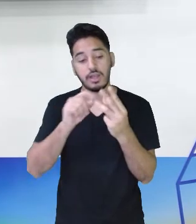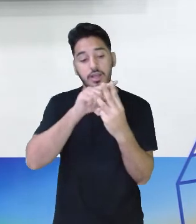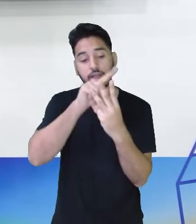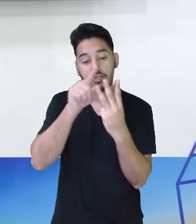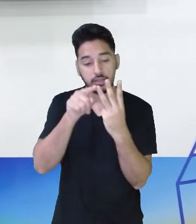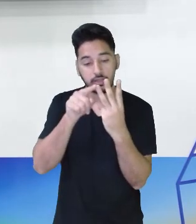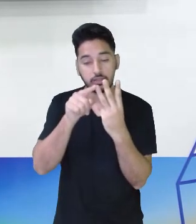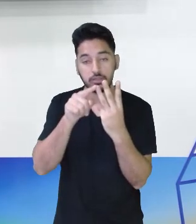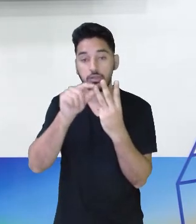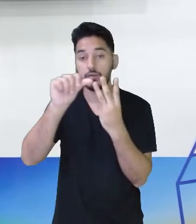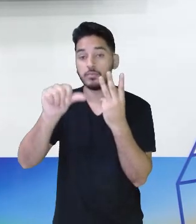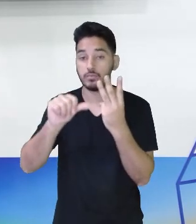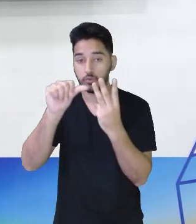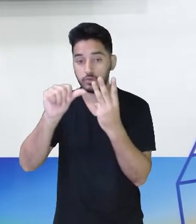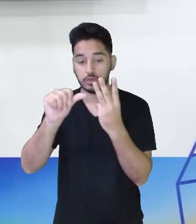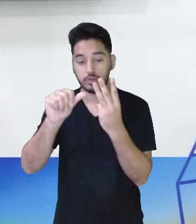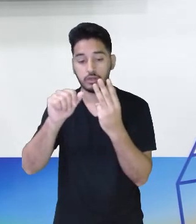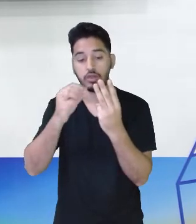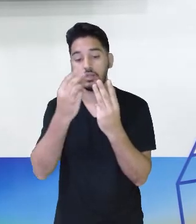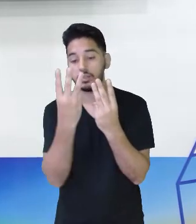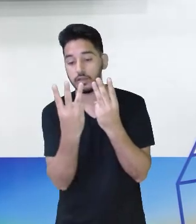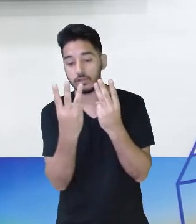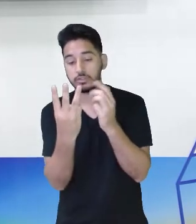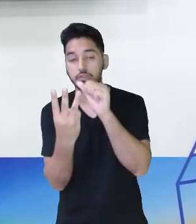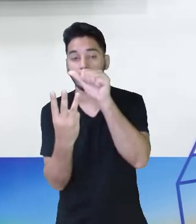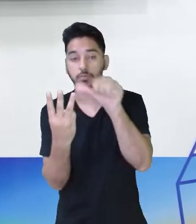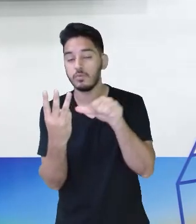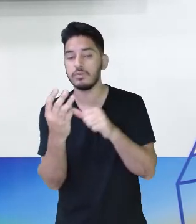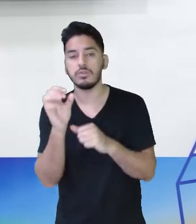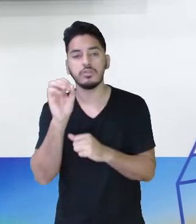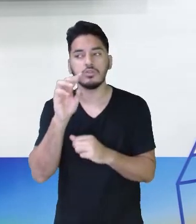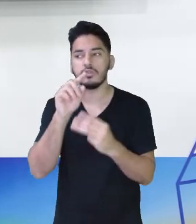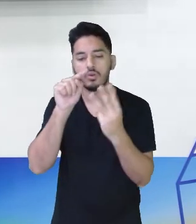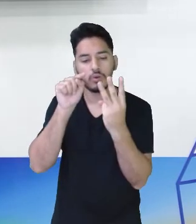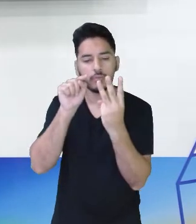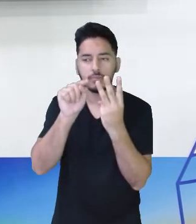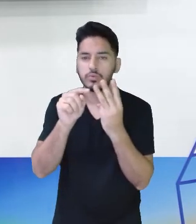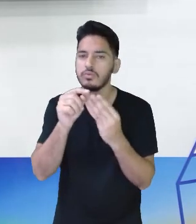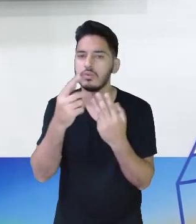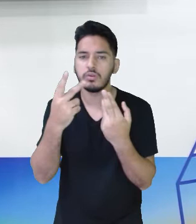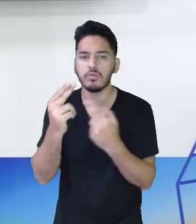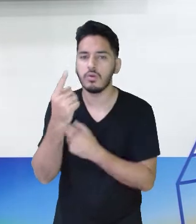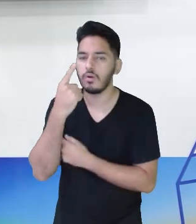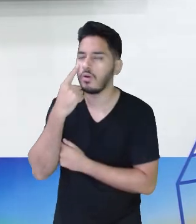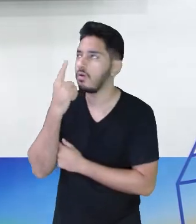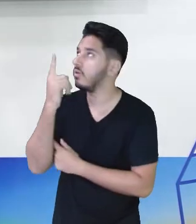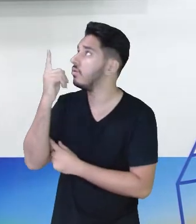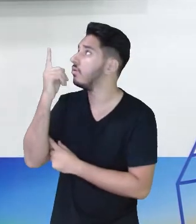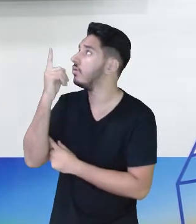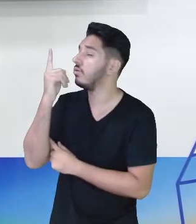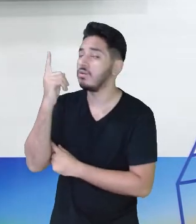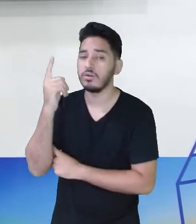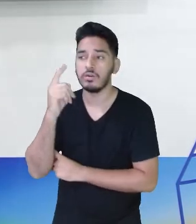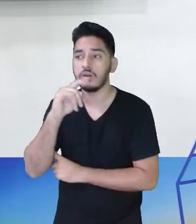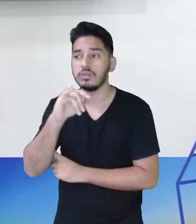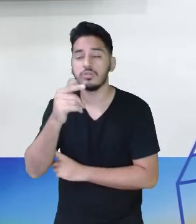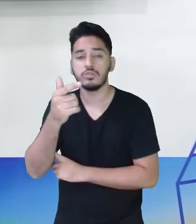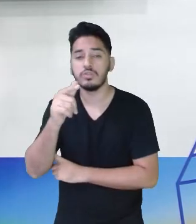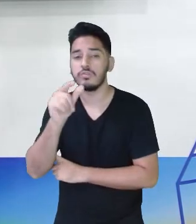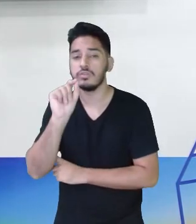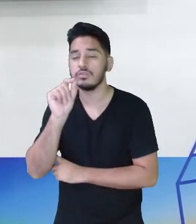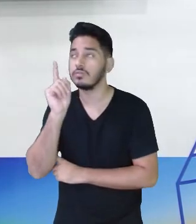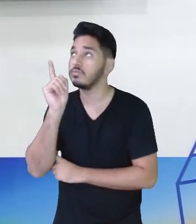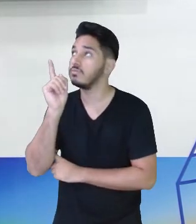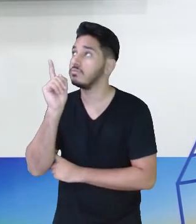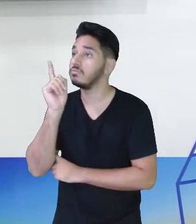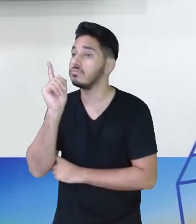3 ordens eu mudo de classe? Você só pontuaria desse jeitinho que eu estou dizendo, ó. Se eu não tivesse um pontinho aqui,